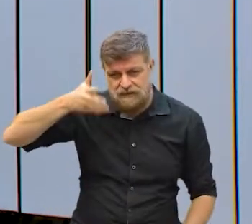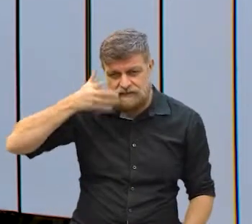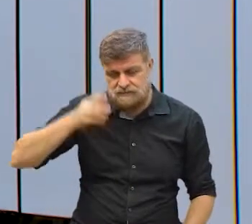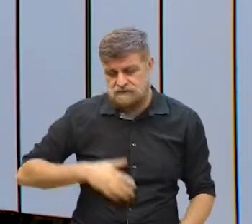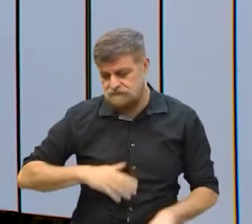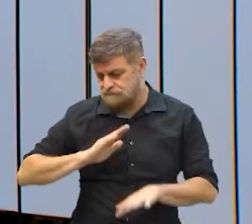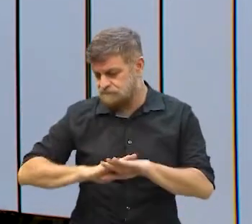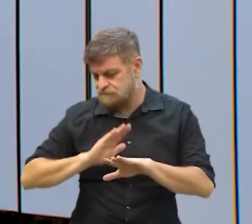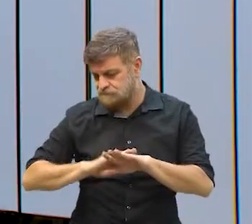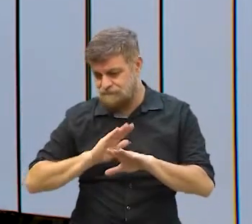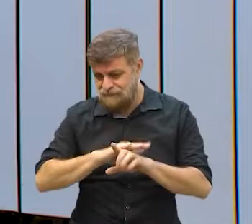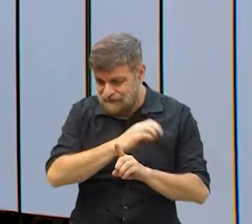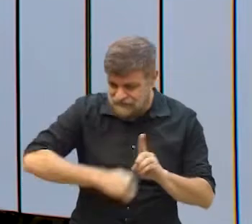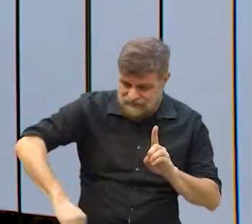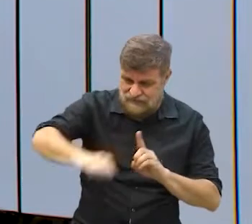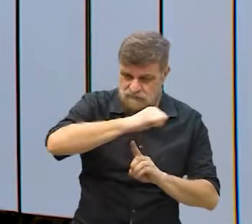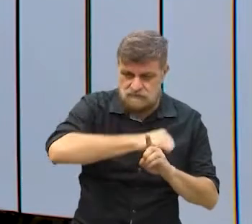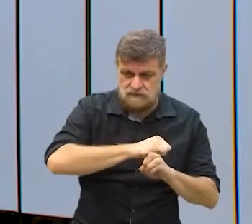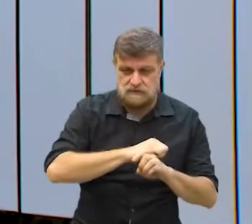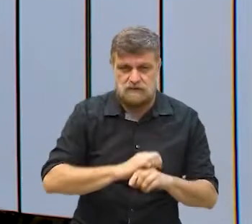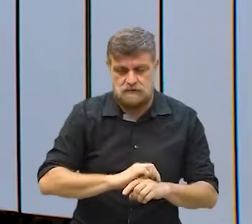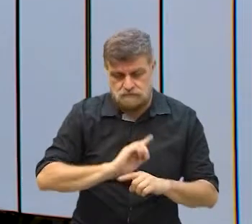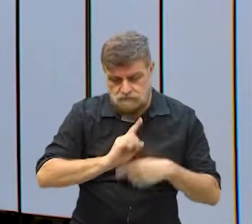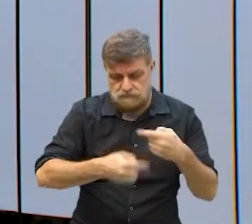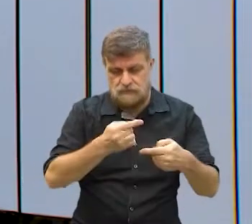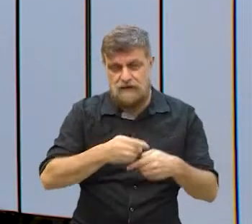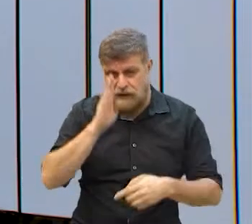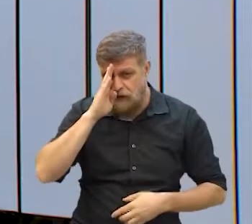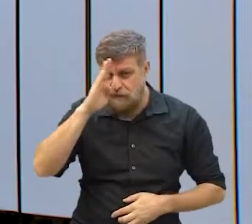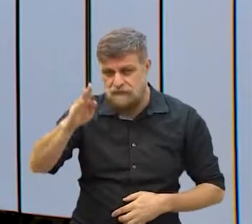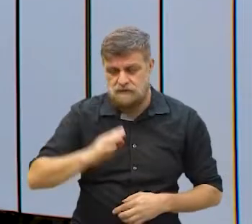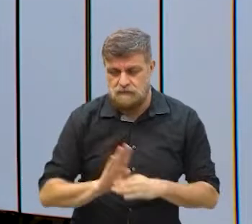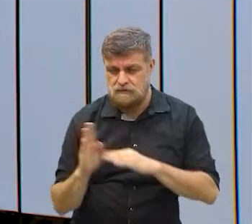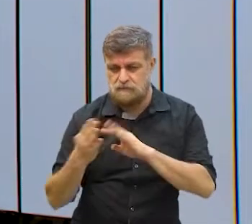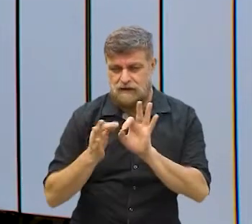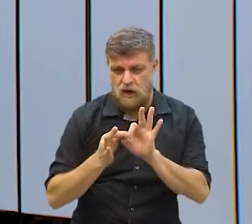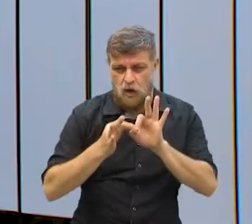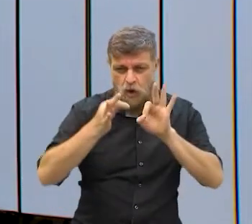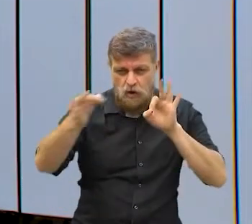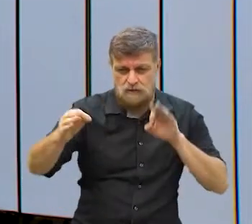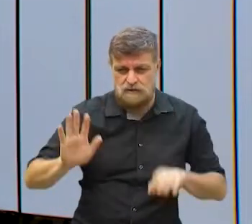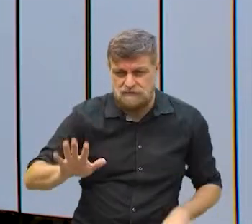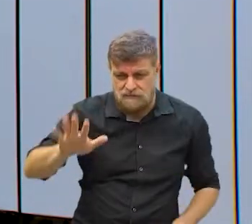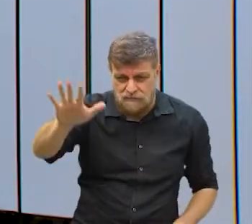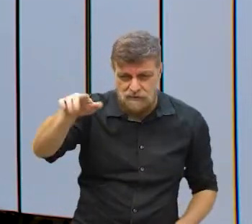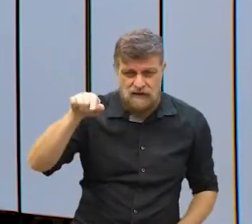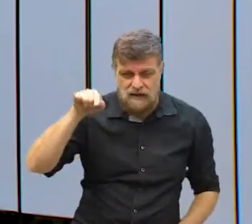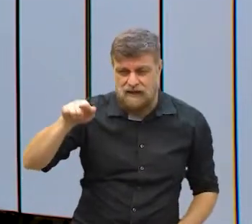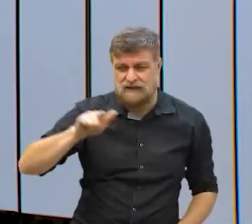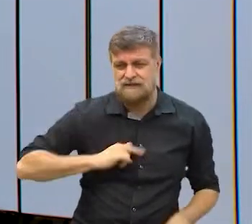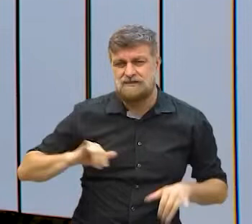umas palestras, fazer o que puder fazer na sociedade, principalmente na periferia.